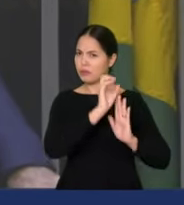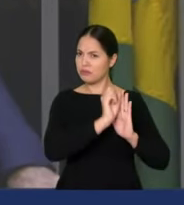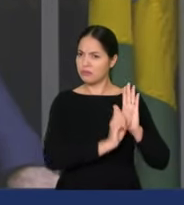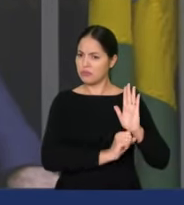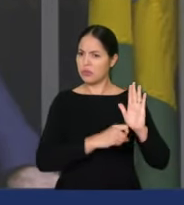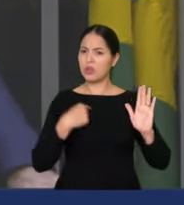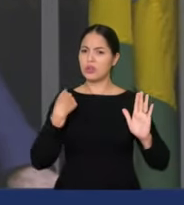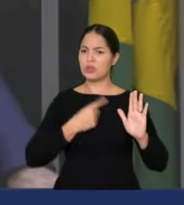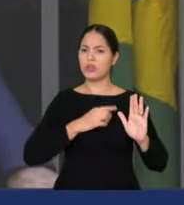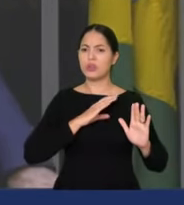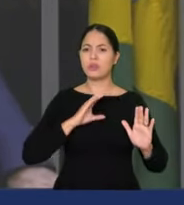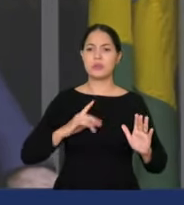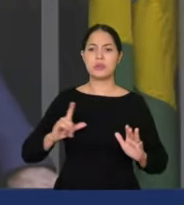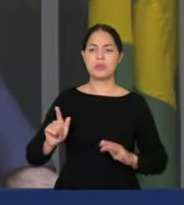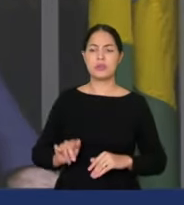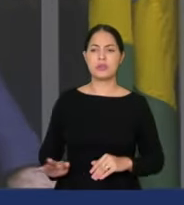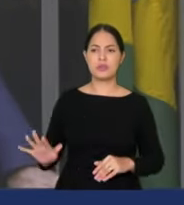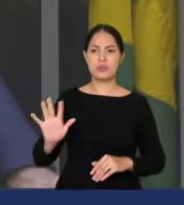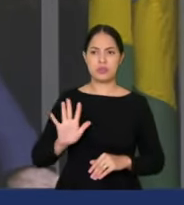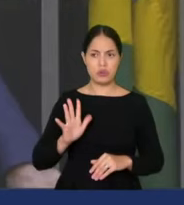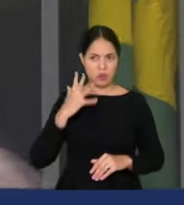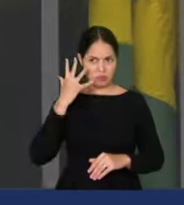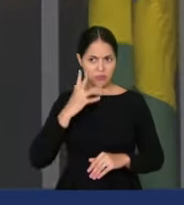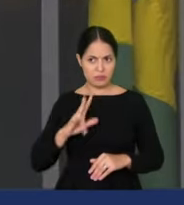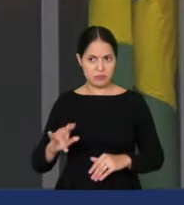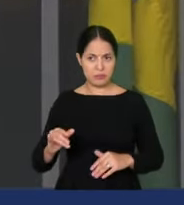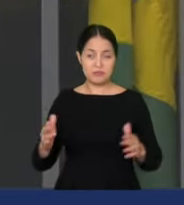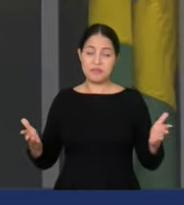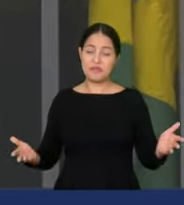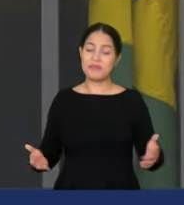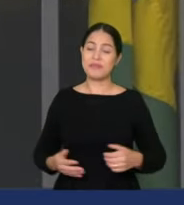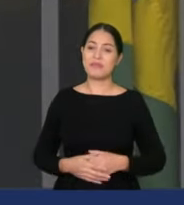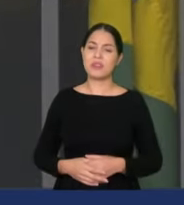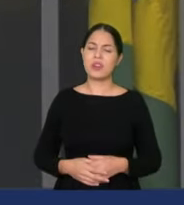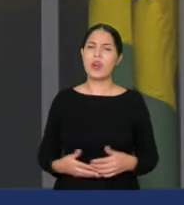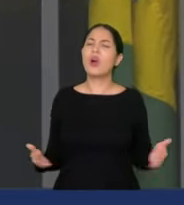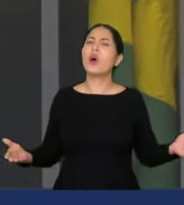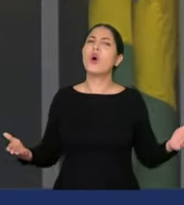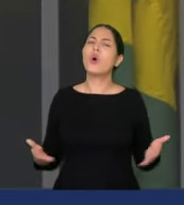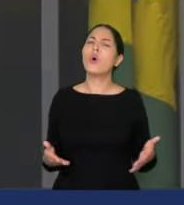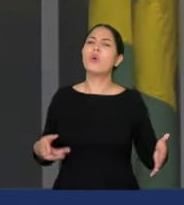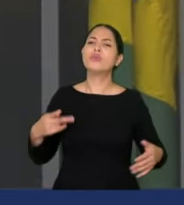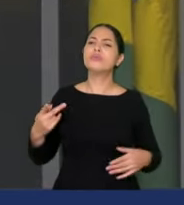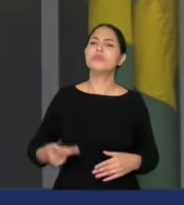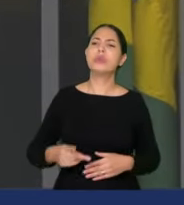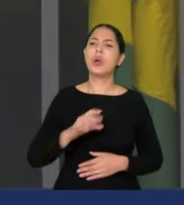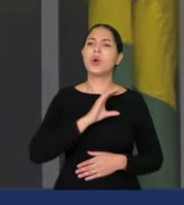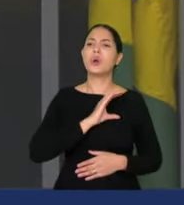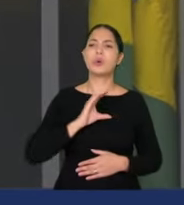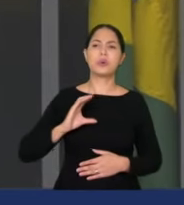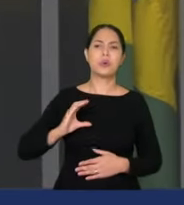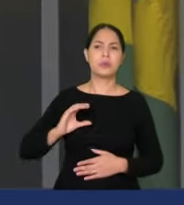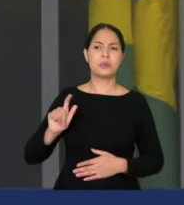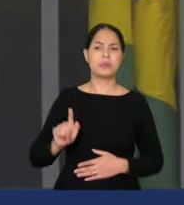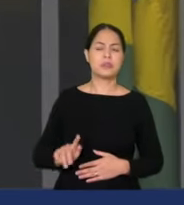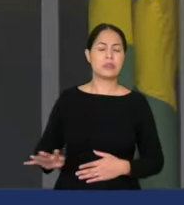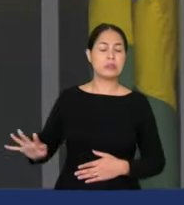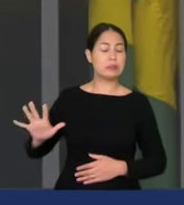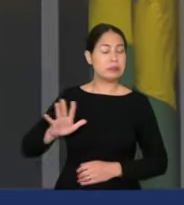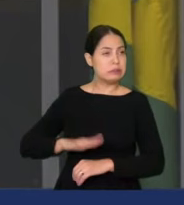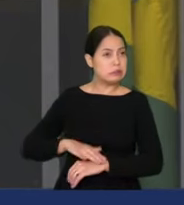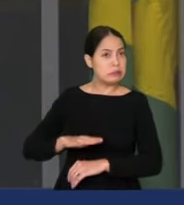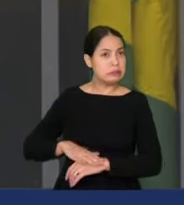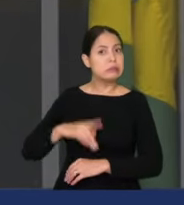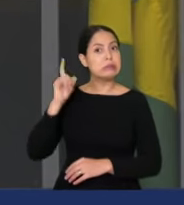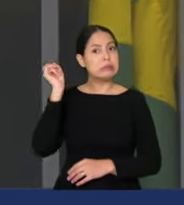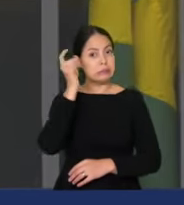comissão geral. Essa comissão geral nasce num momento de extrema dificuldade